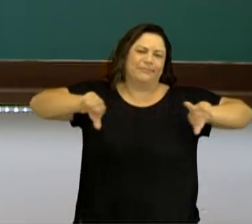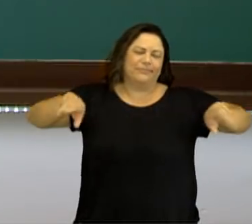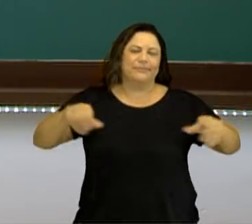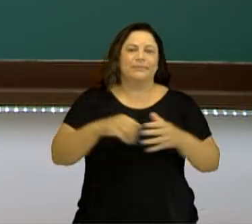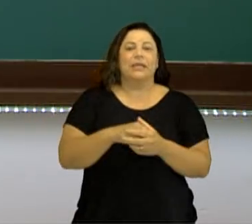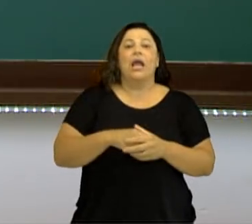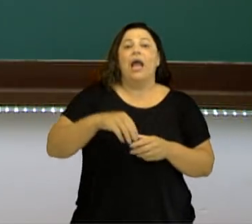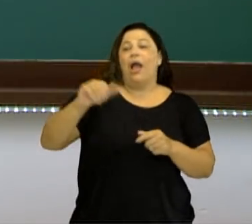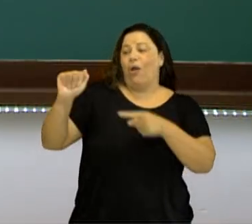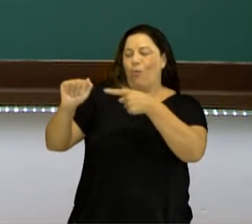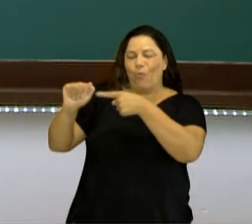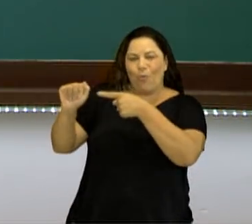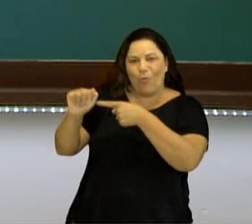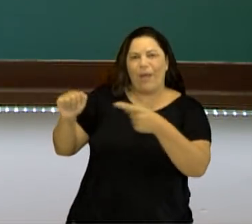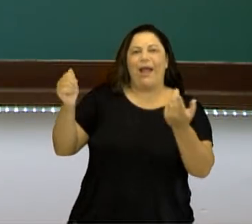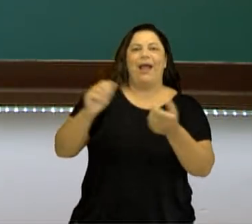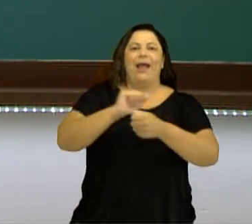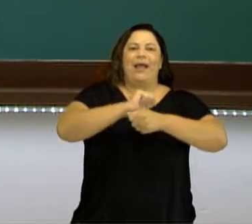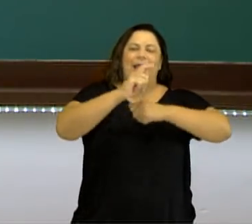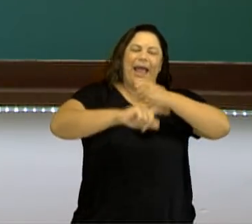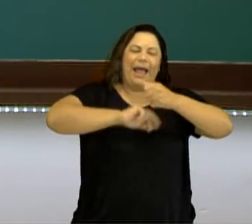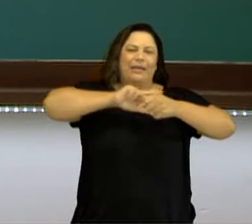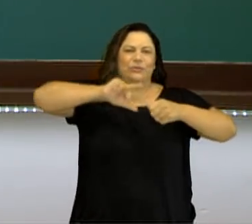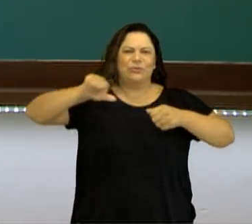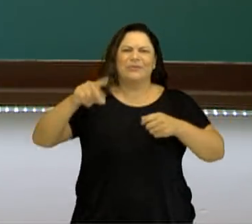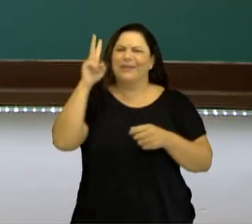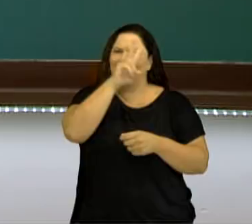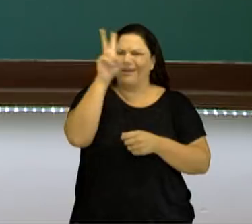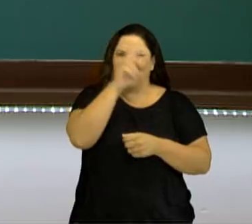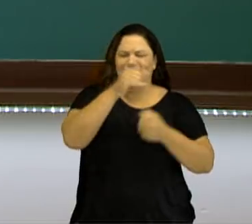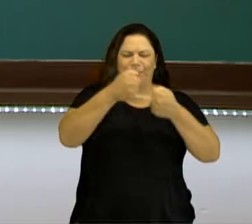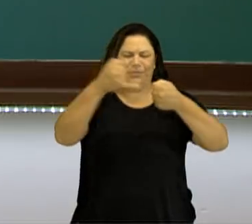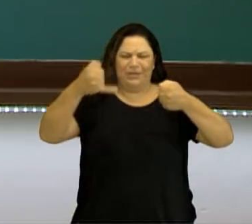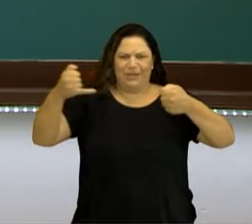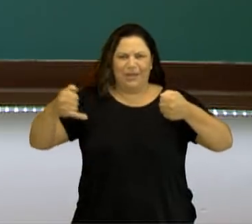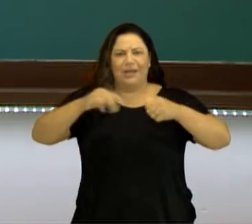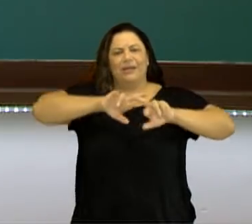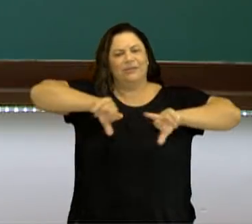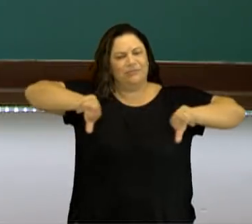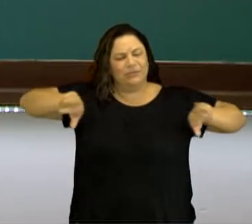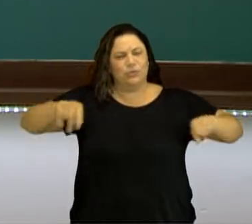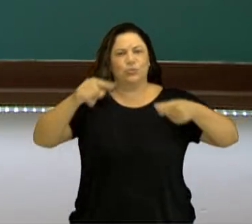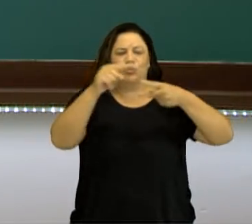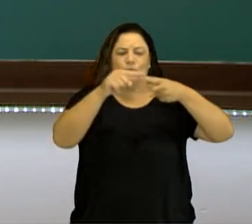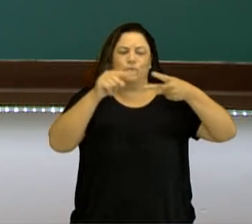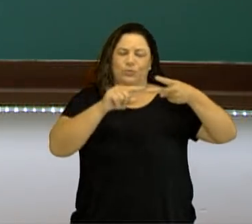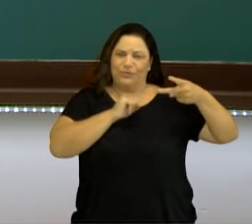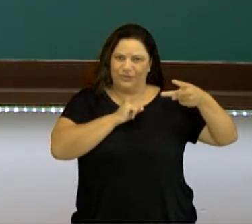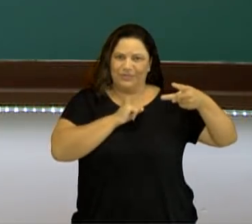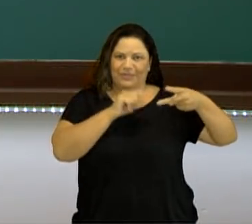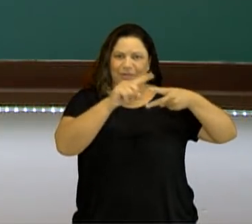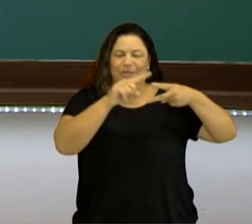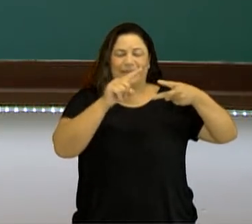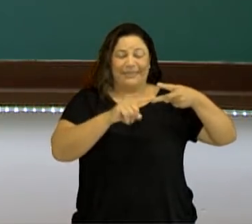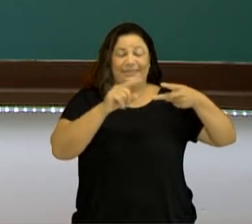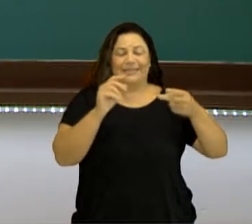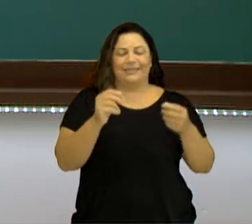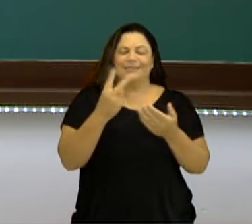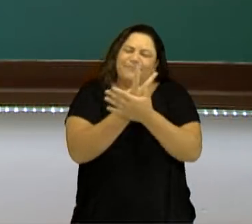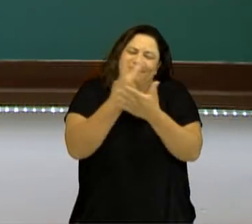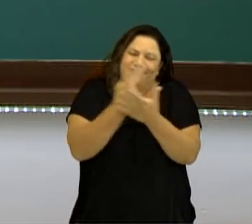atômico, tipos de íons, né? Lembram íons cátion e íons ânion. Salvo alguns